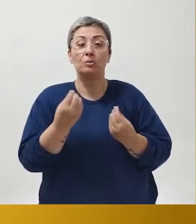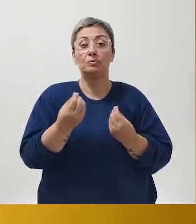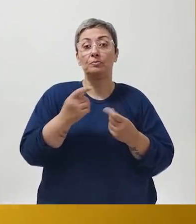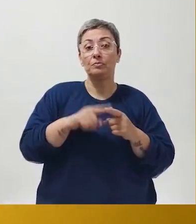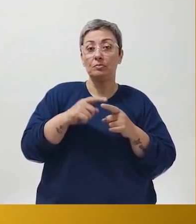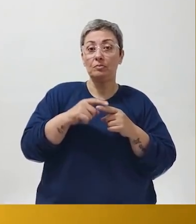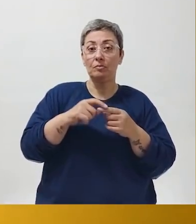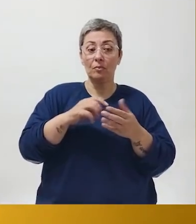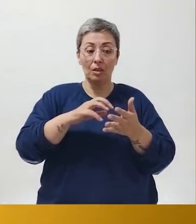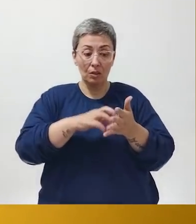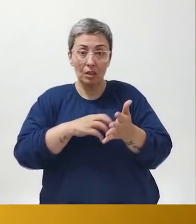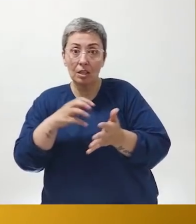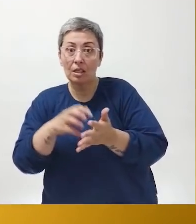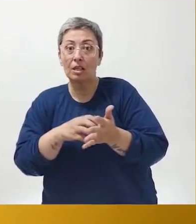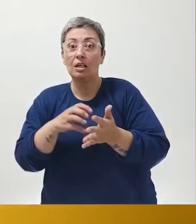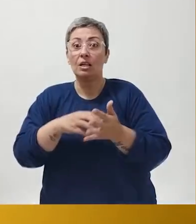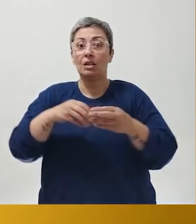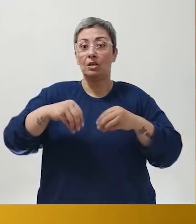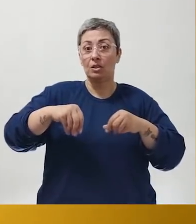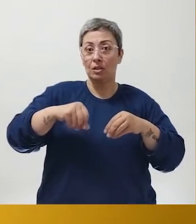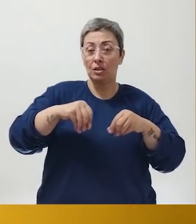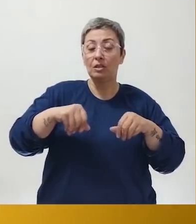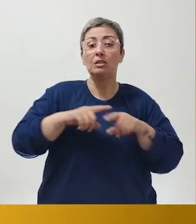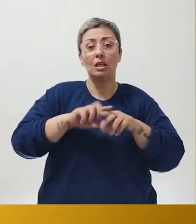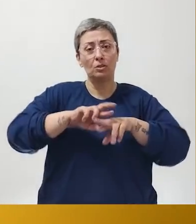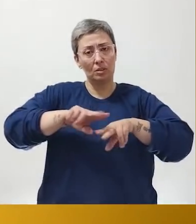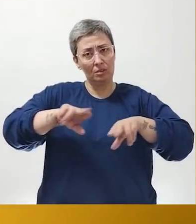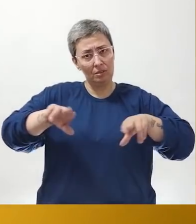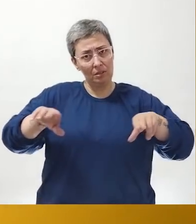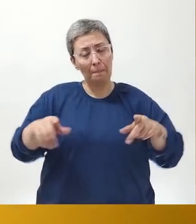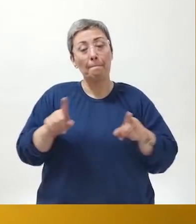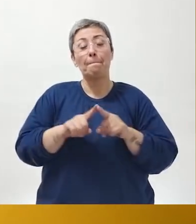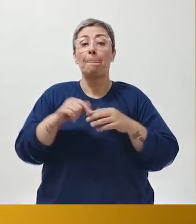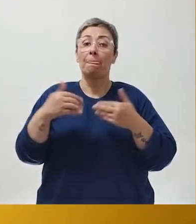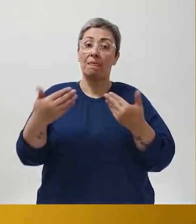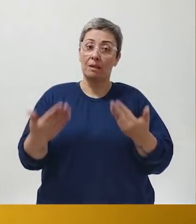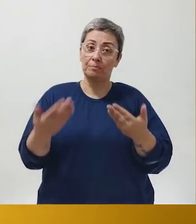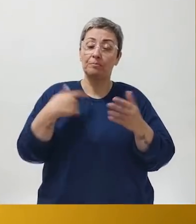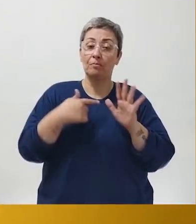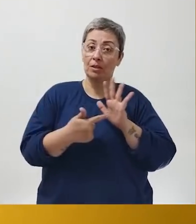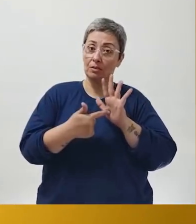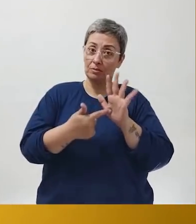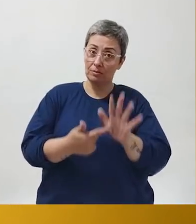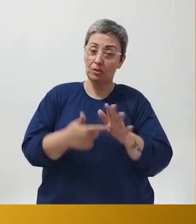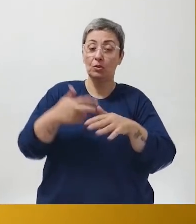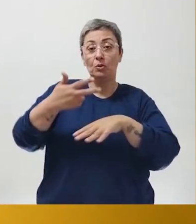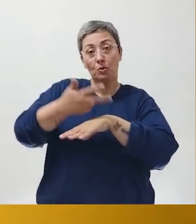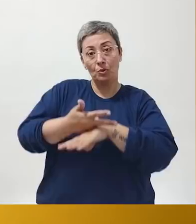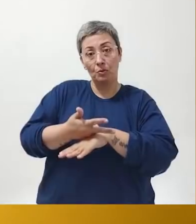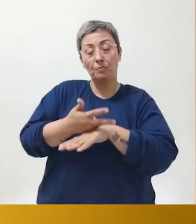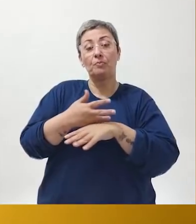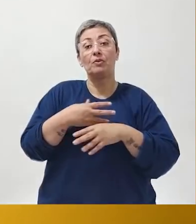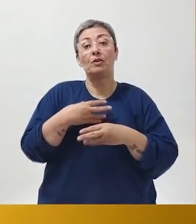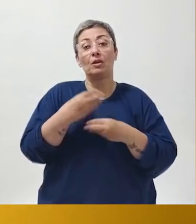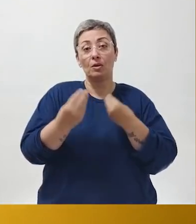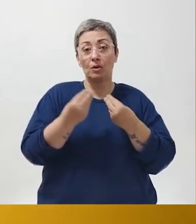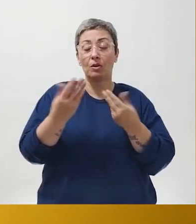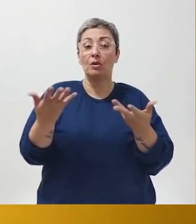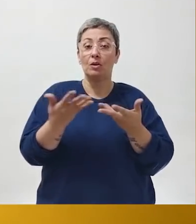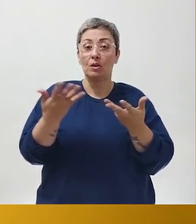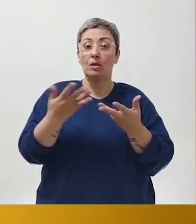Organização das Nações Unidas. Quando eu escolho a inicial de cada uma dessas palavras para montar uma nova